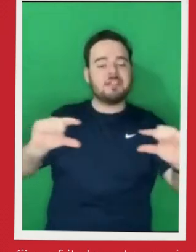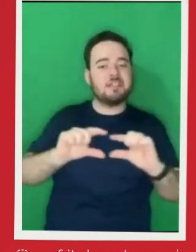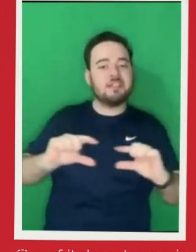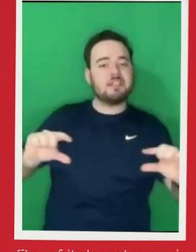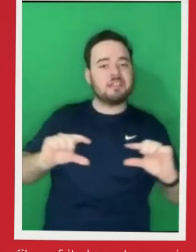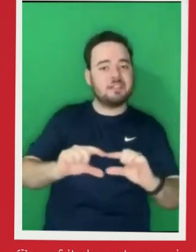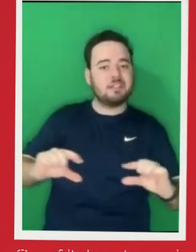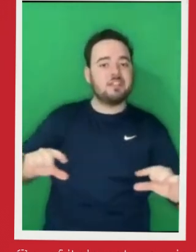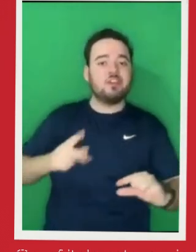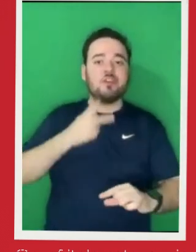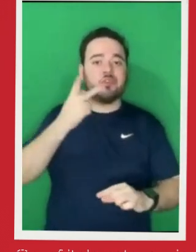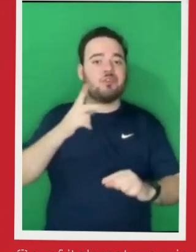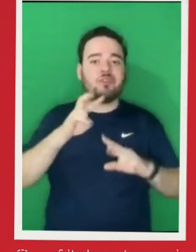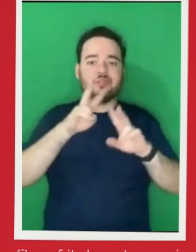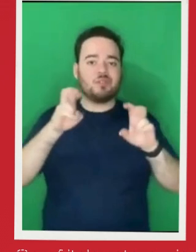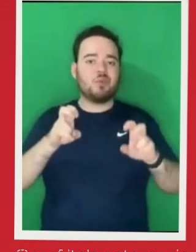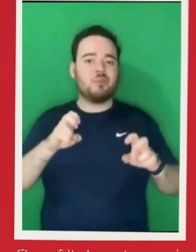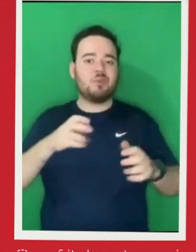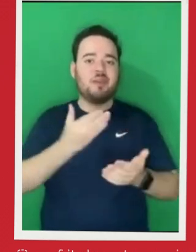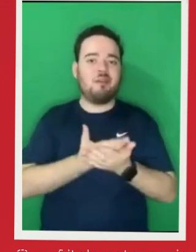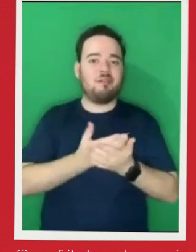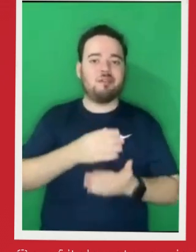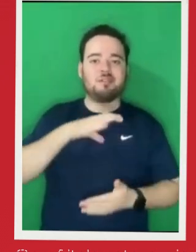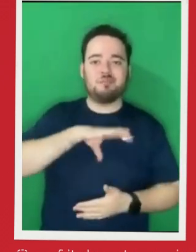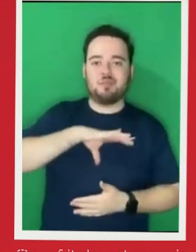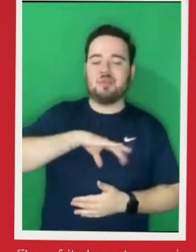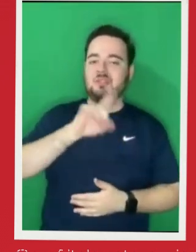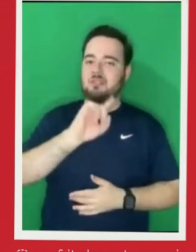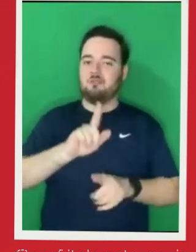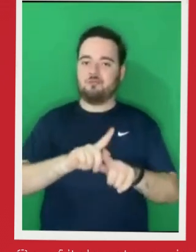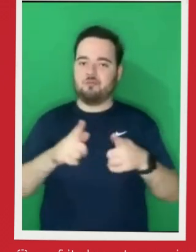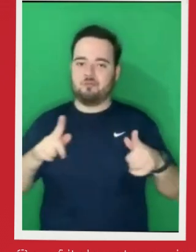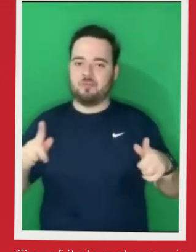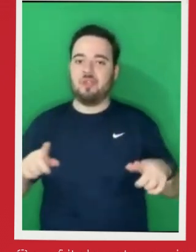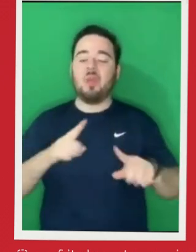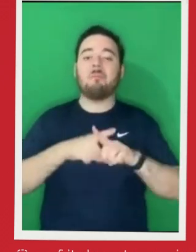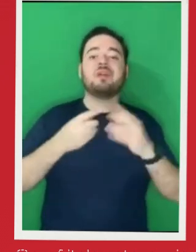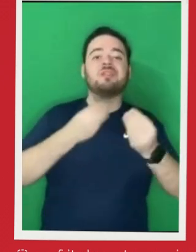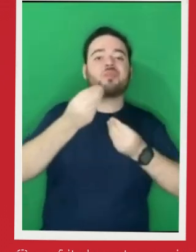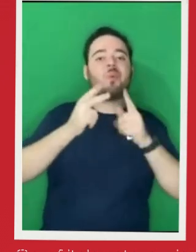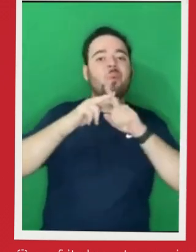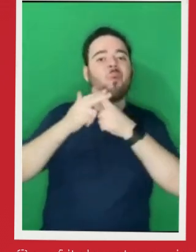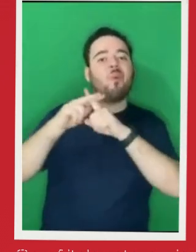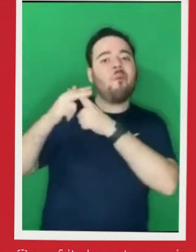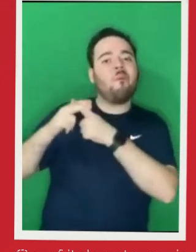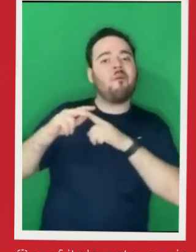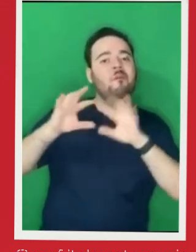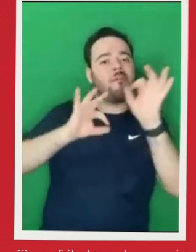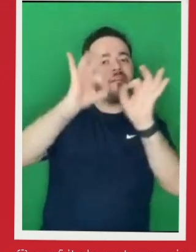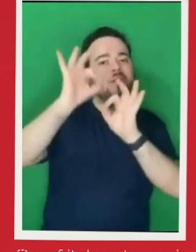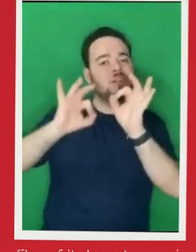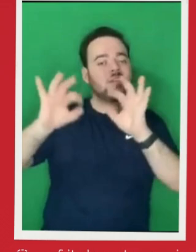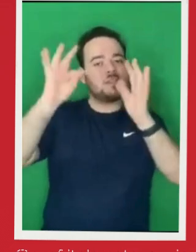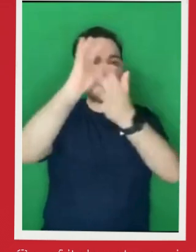orações subordinadas. Eu não estou falando aqui de aula de gramática, gente, mas como é que você vai arrumar o seu texto. Então,